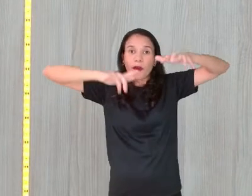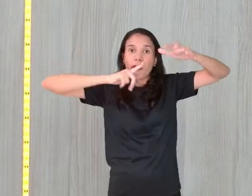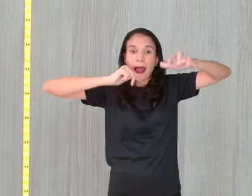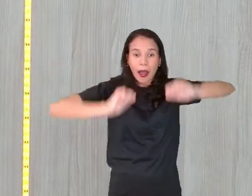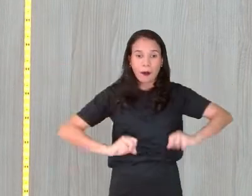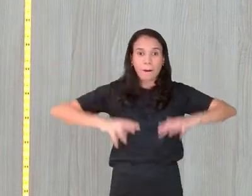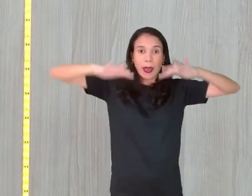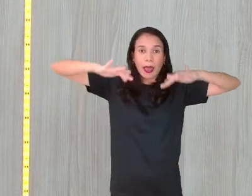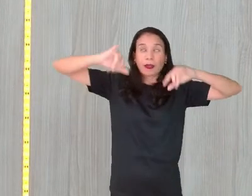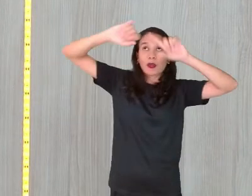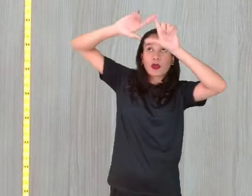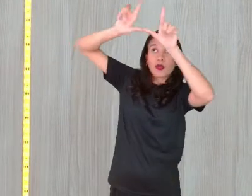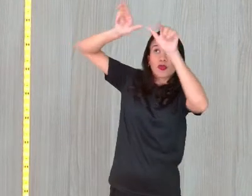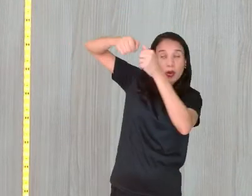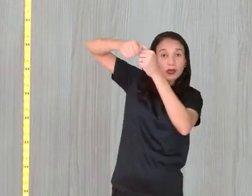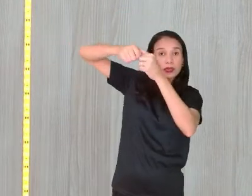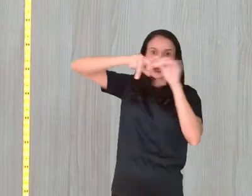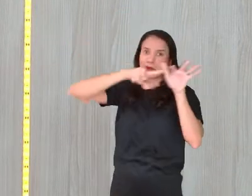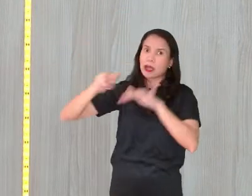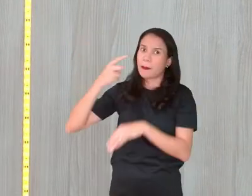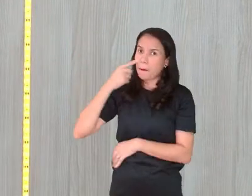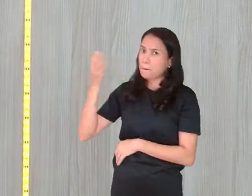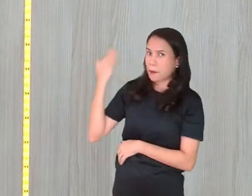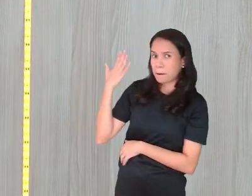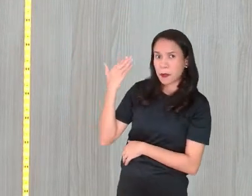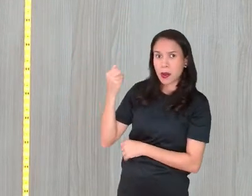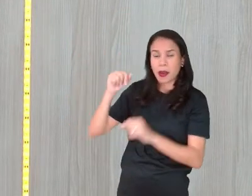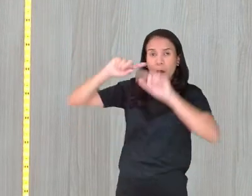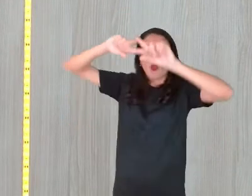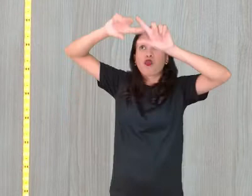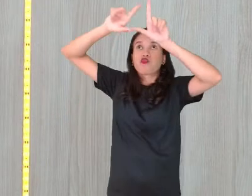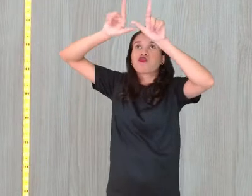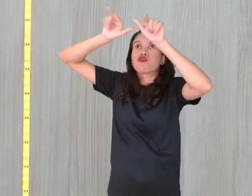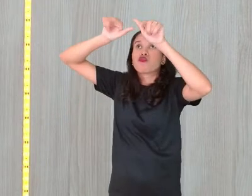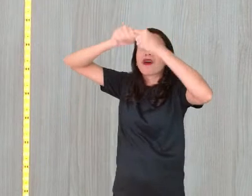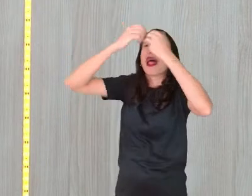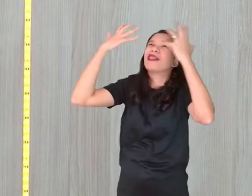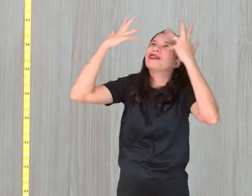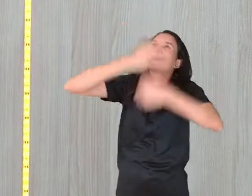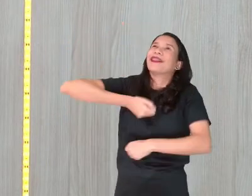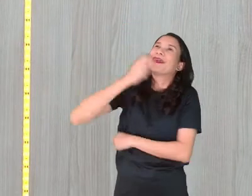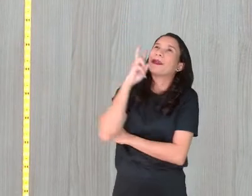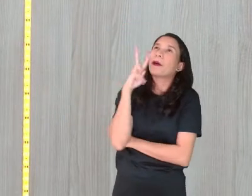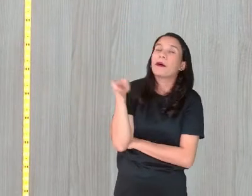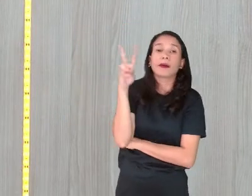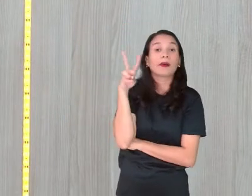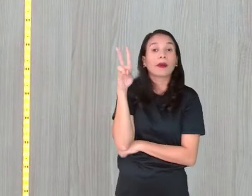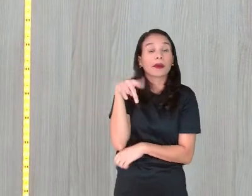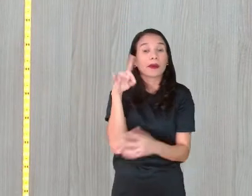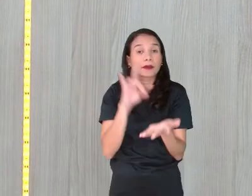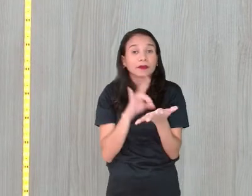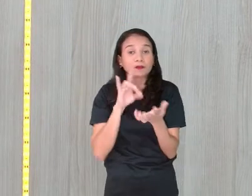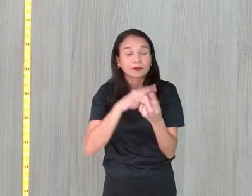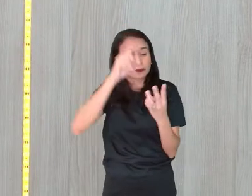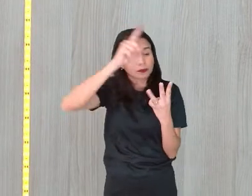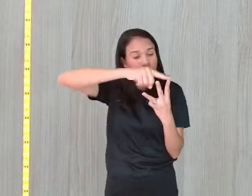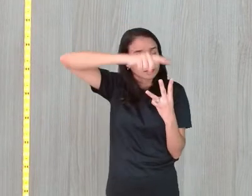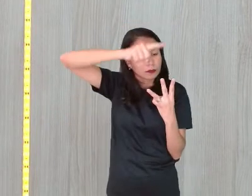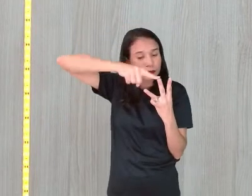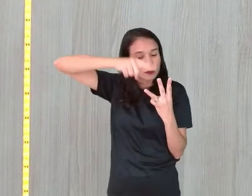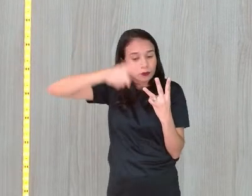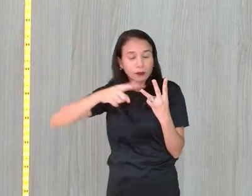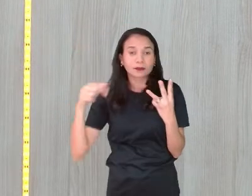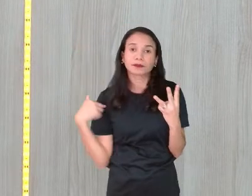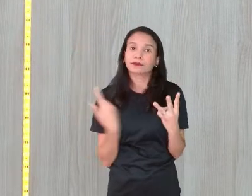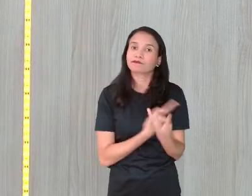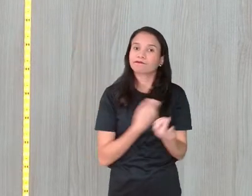lua cheia, essa semana que passou, lua cheia, né? Uma lua linda. Então, são 3 elementos que a